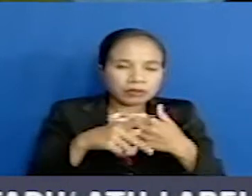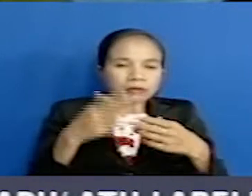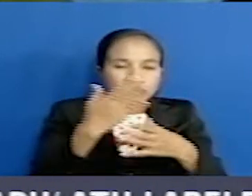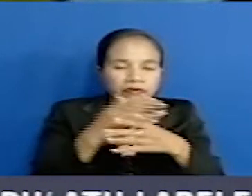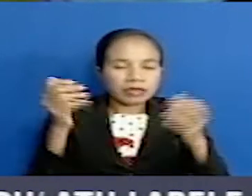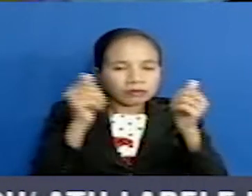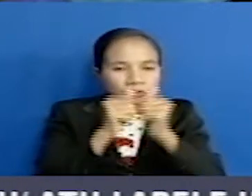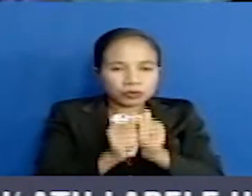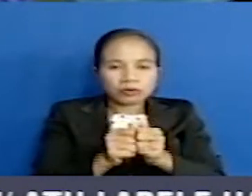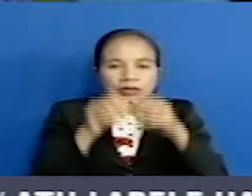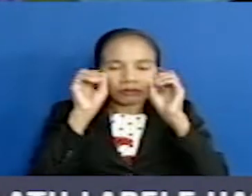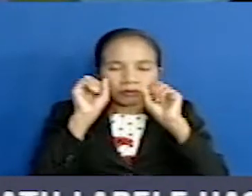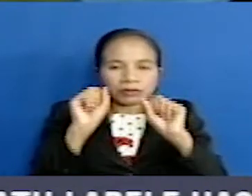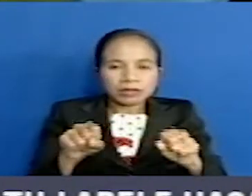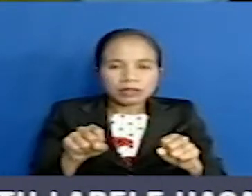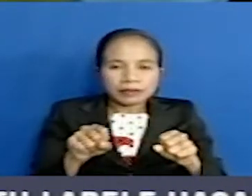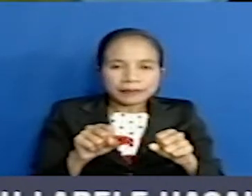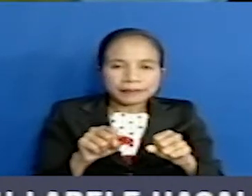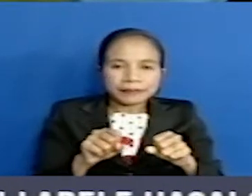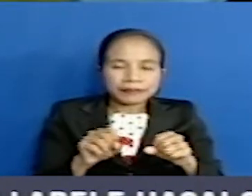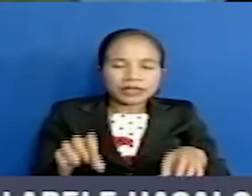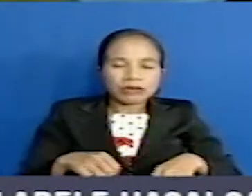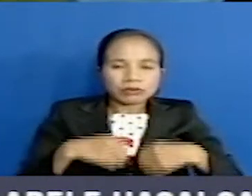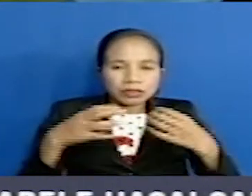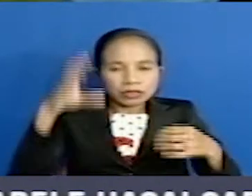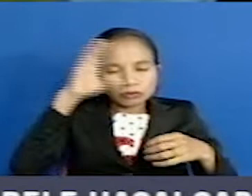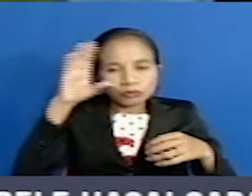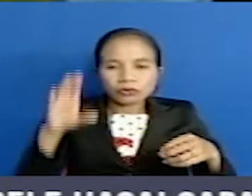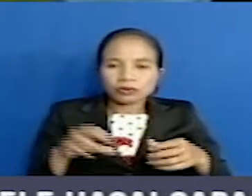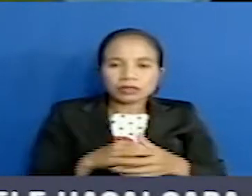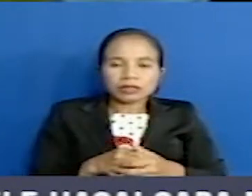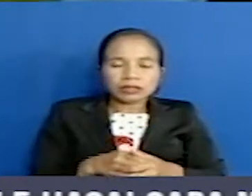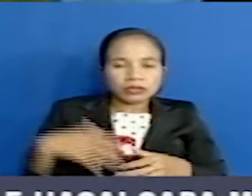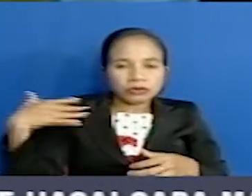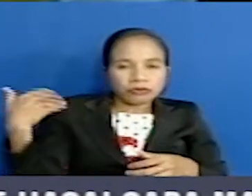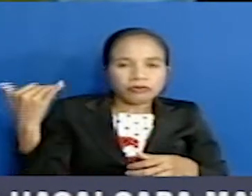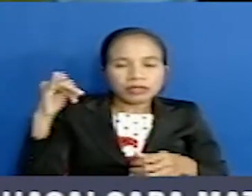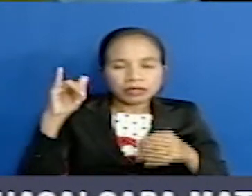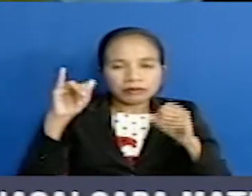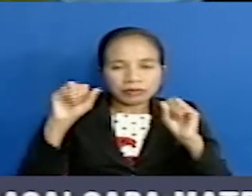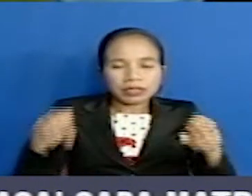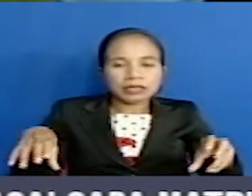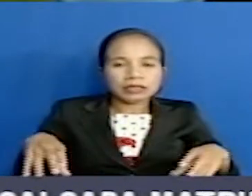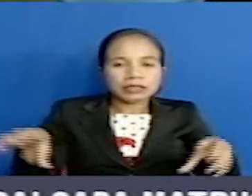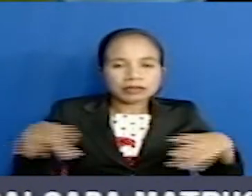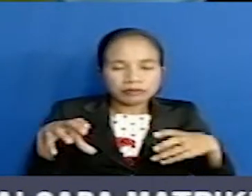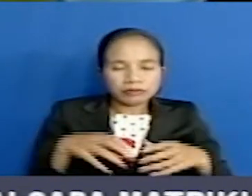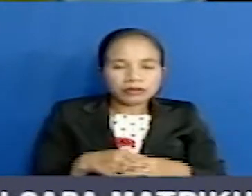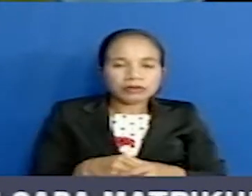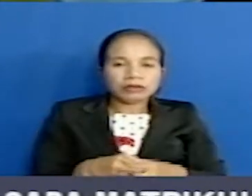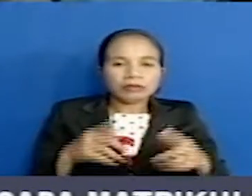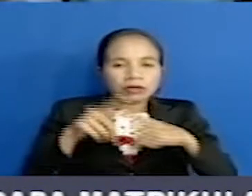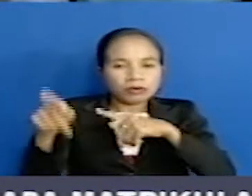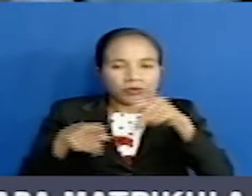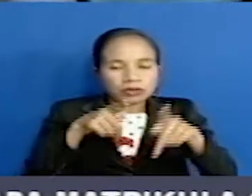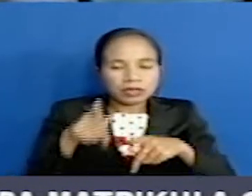ba malo para a tu bela o ensame buca estratégia para a juventude né bela servir de liuba e a comunidade ser